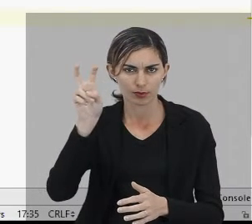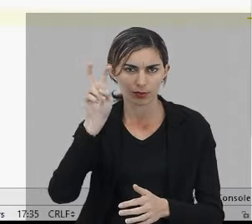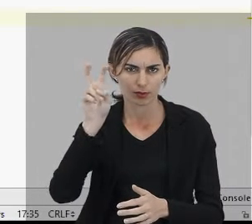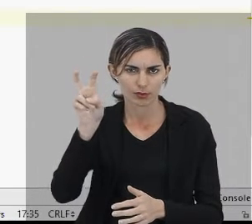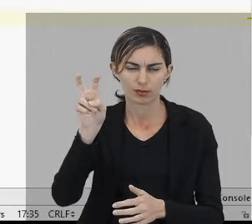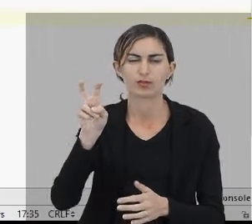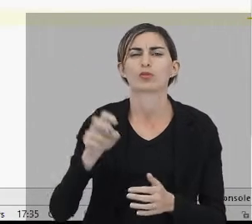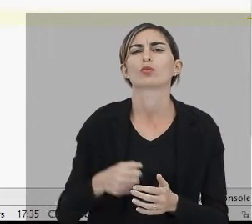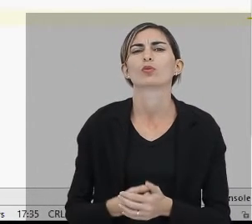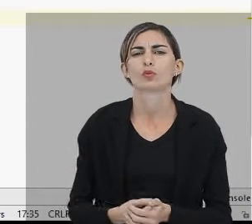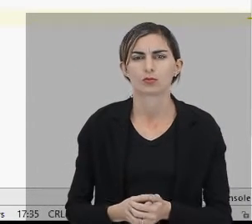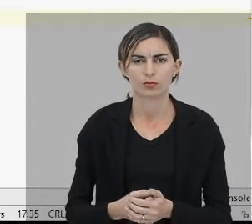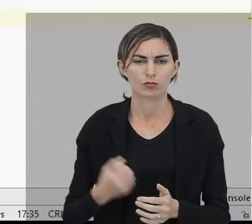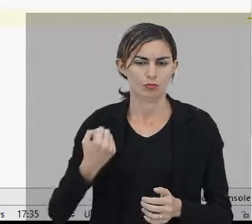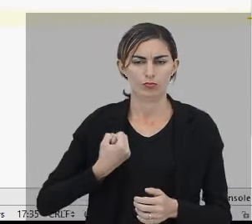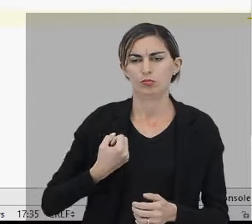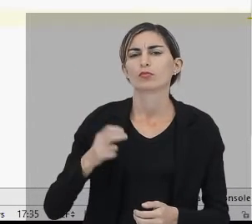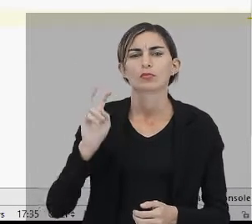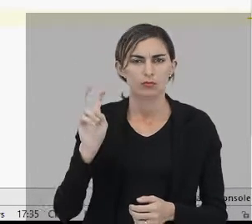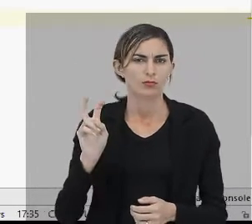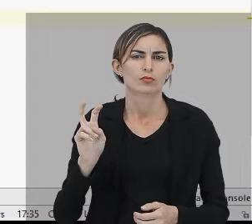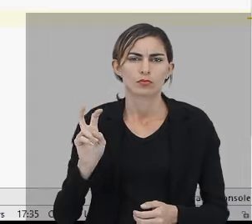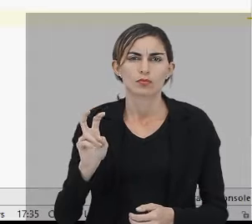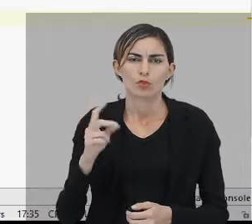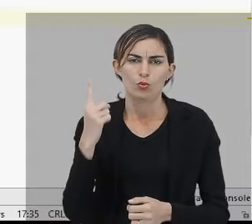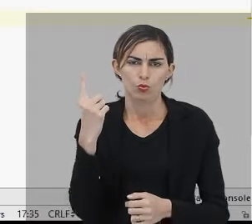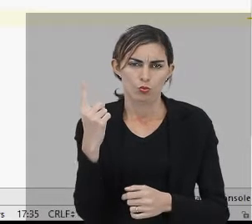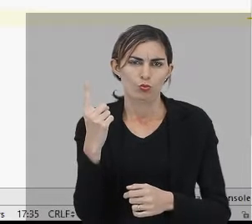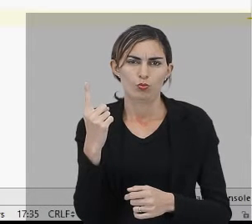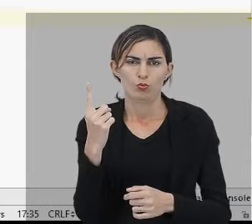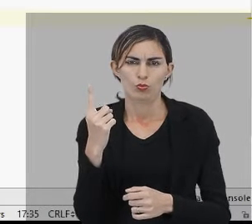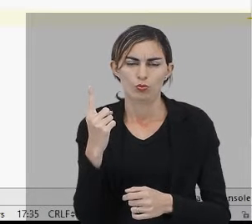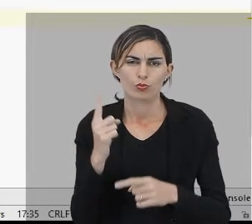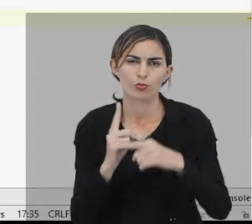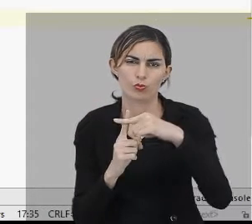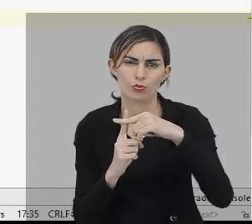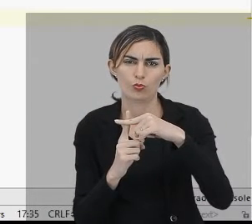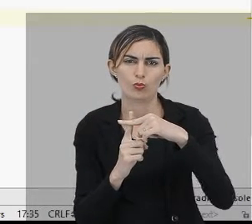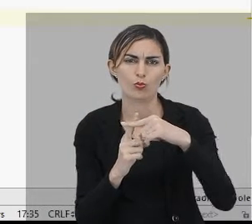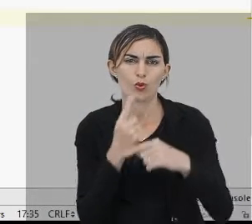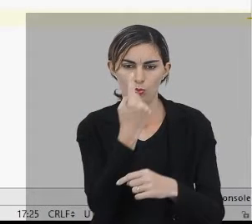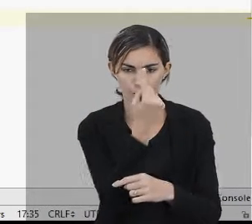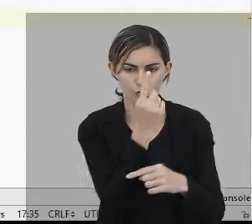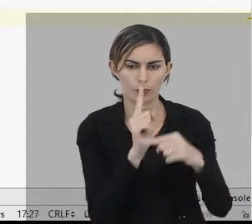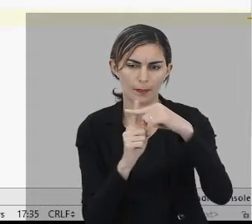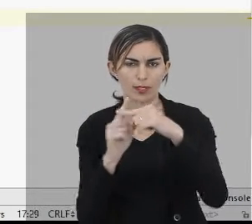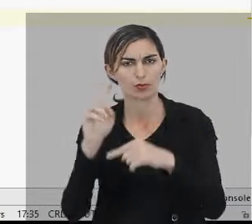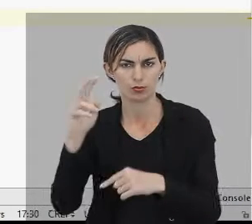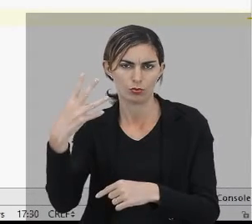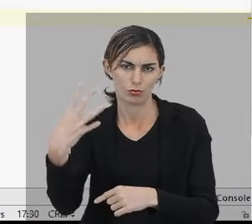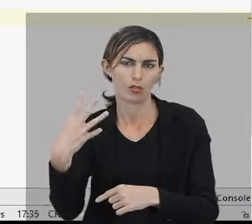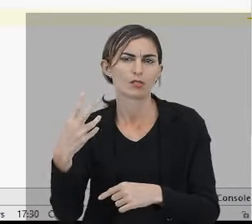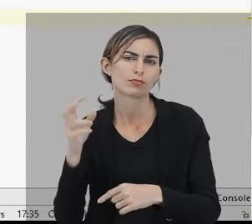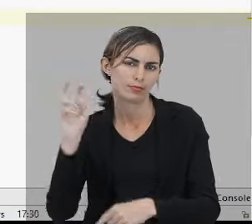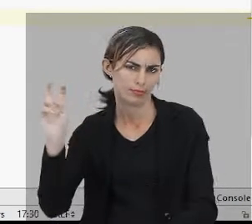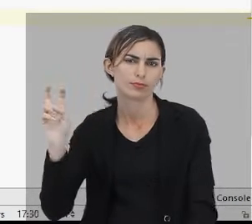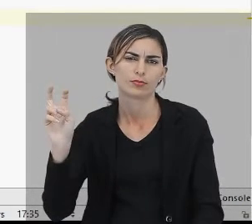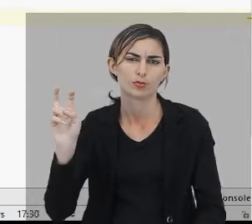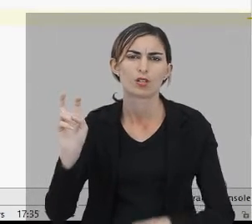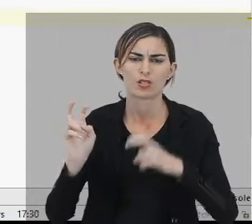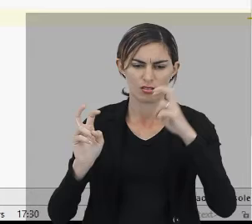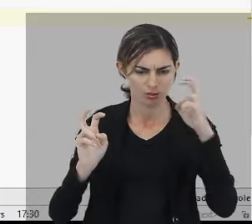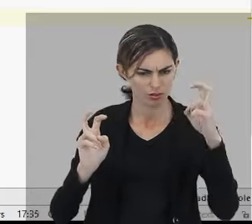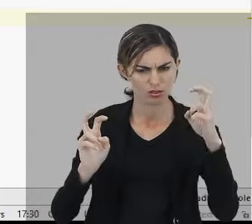5. O número vai adicionar 1 ao 4, que vai ficar 5. 5 é menor